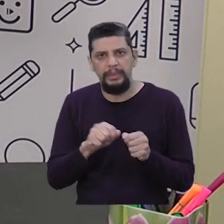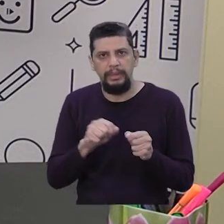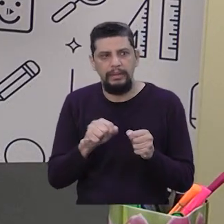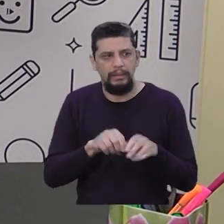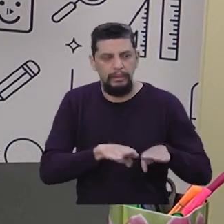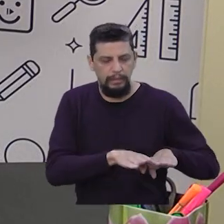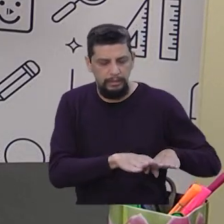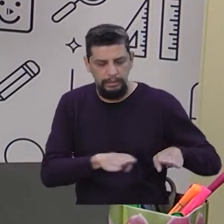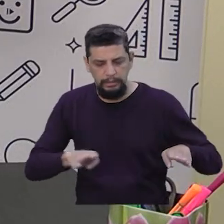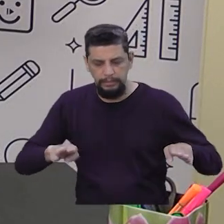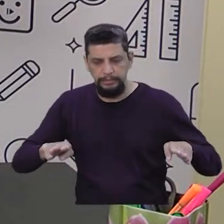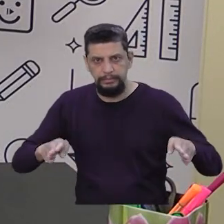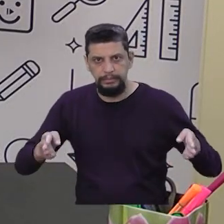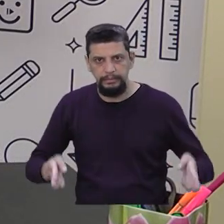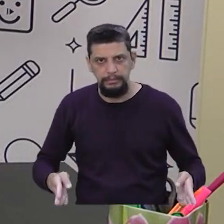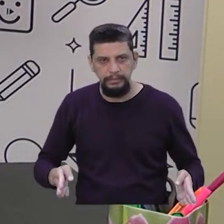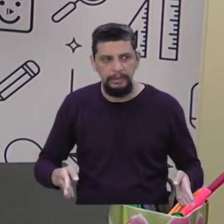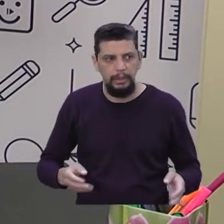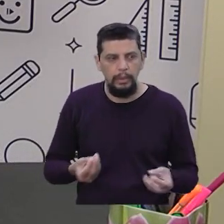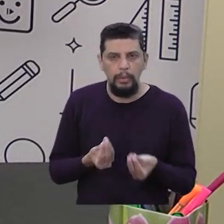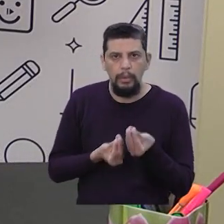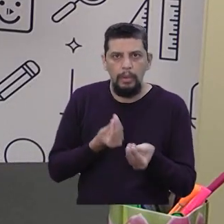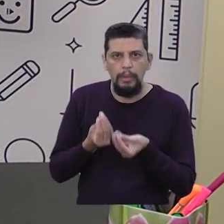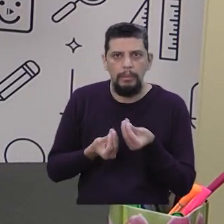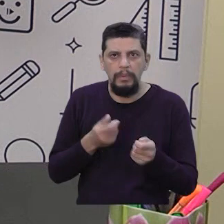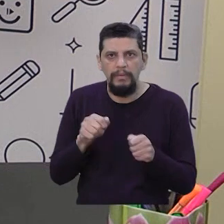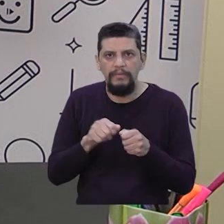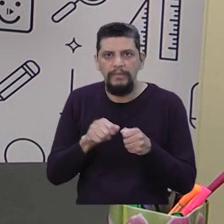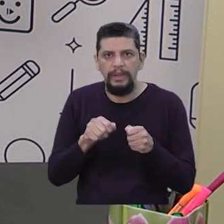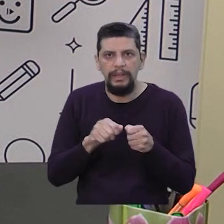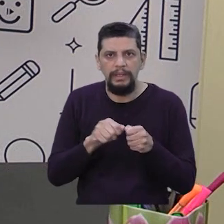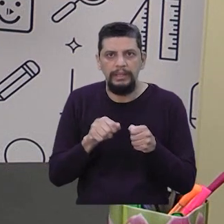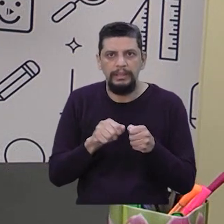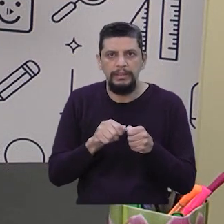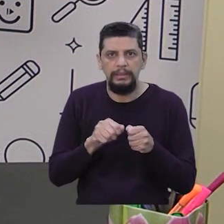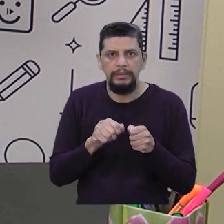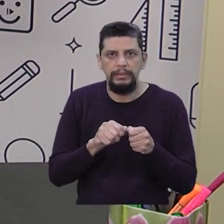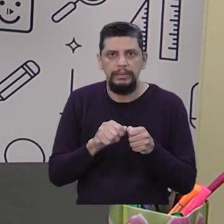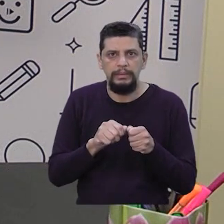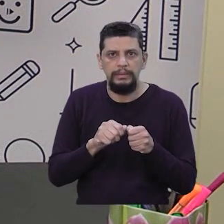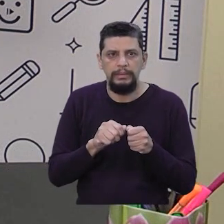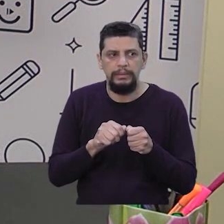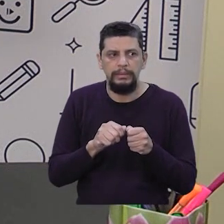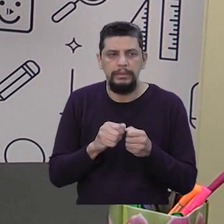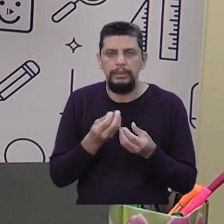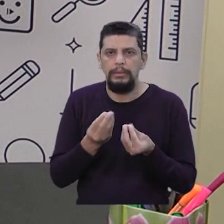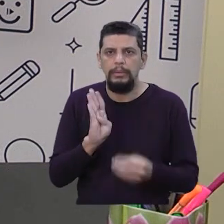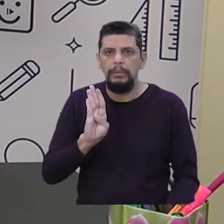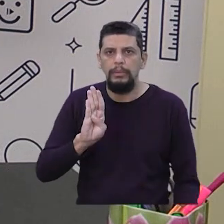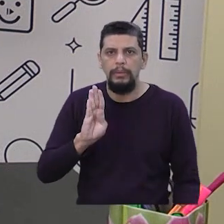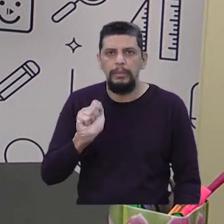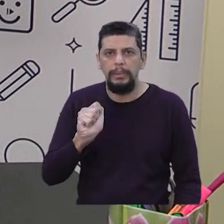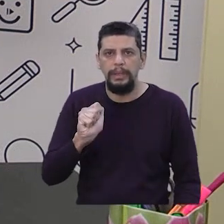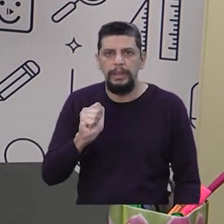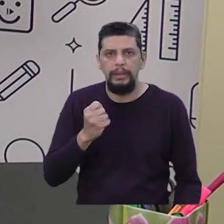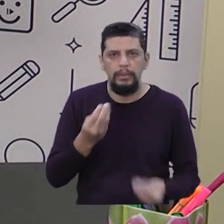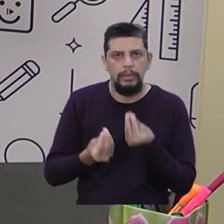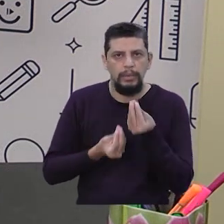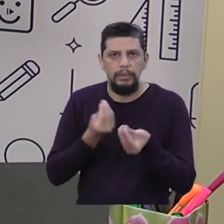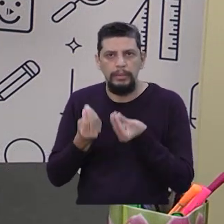aqui, ó, na mesa, olha. Falem pra mim lá, como é que faz o ba? Vocês sabem como é que faz o ba? Como é que faz o ba?